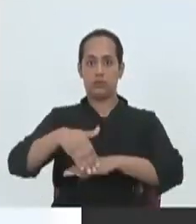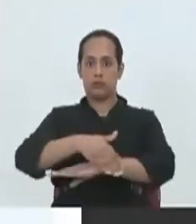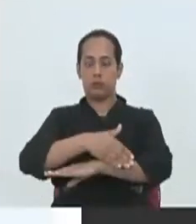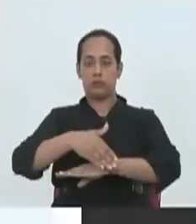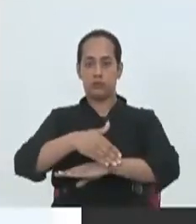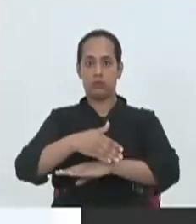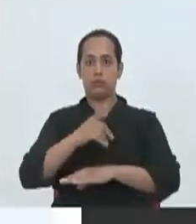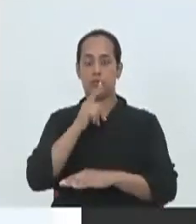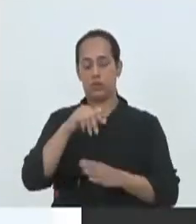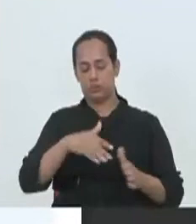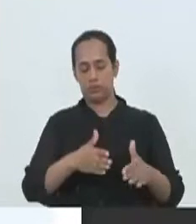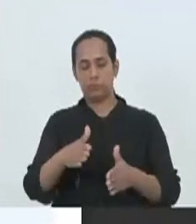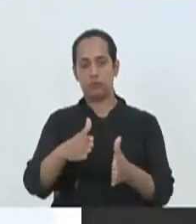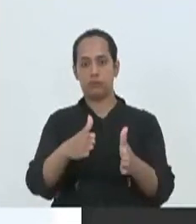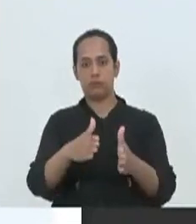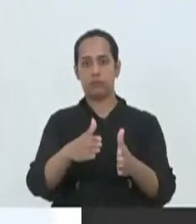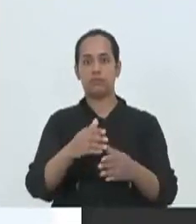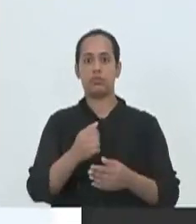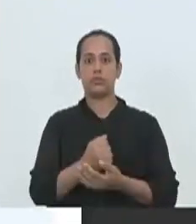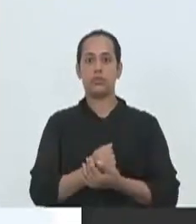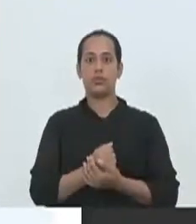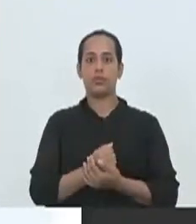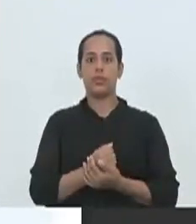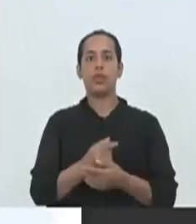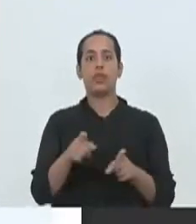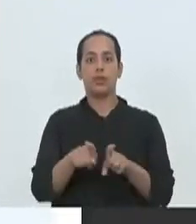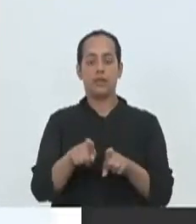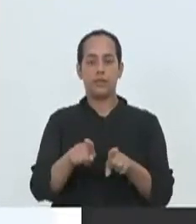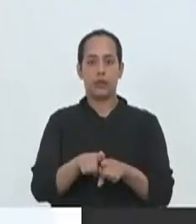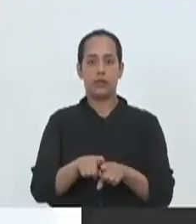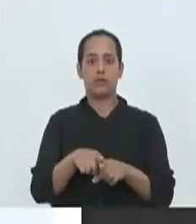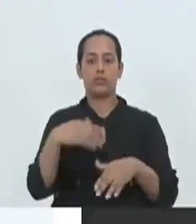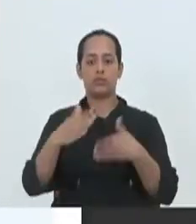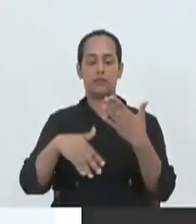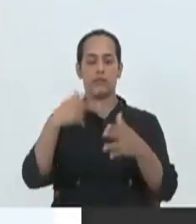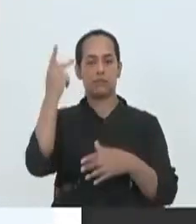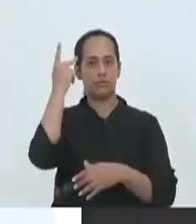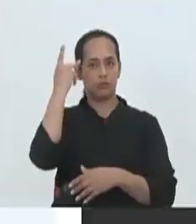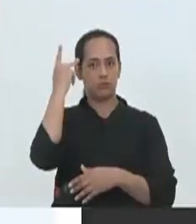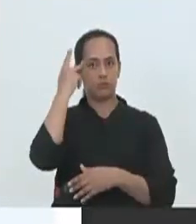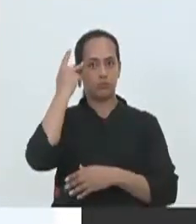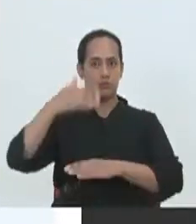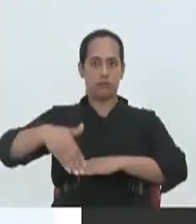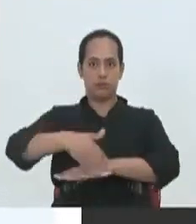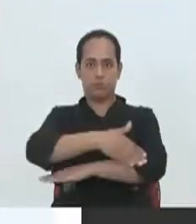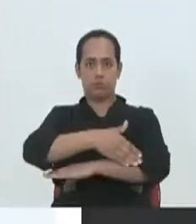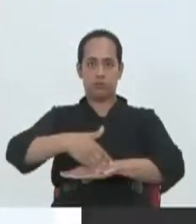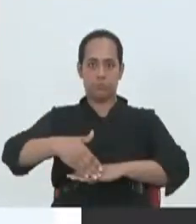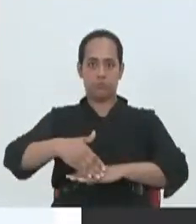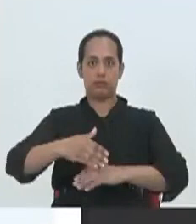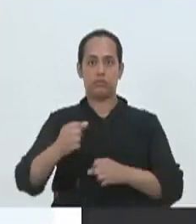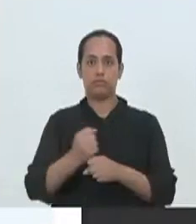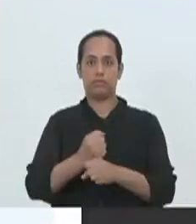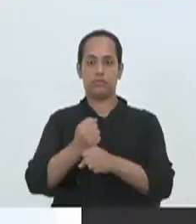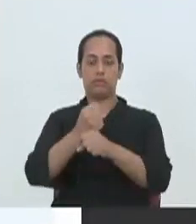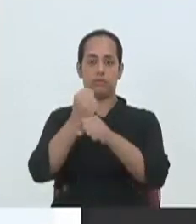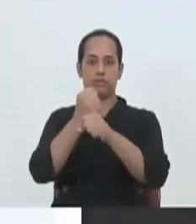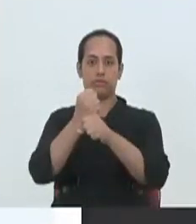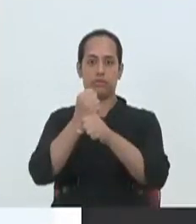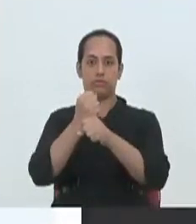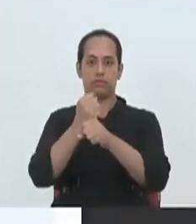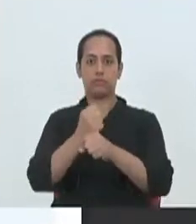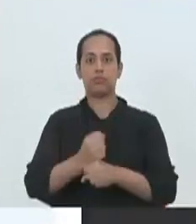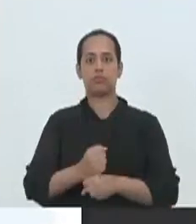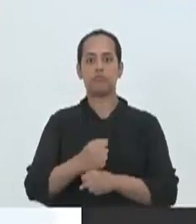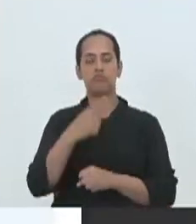Paulo São aplicados Principalmente nos asfaltos que a gente tem visto as obras as deduções são aquelas deduções por